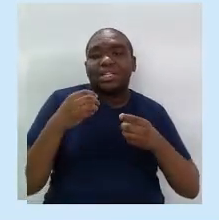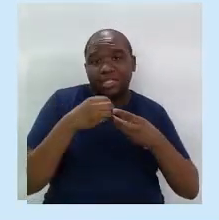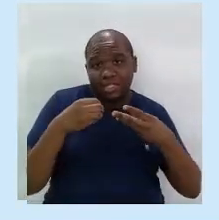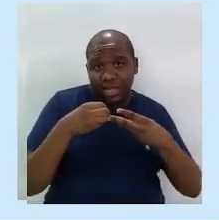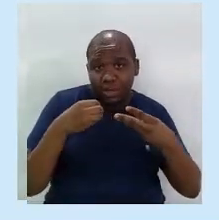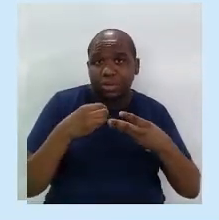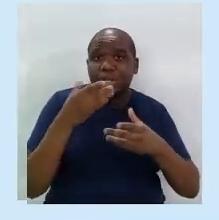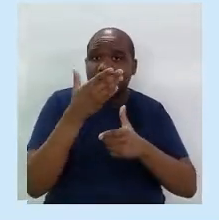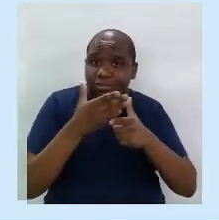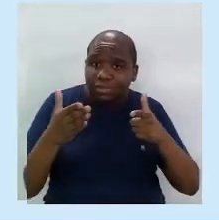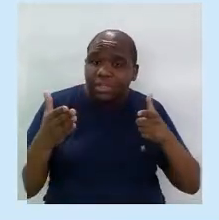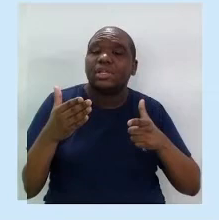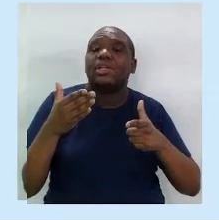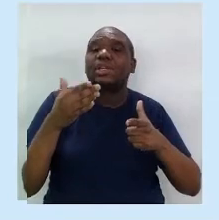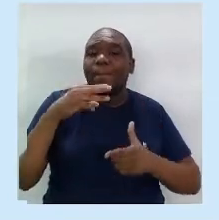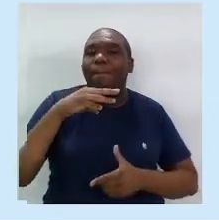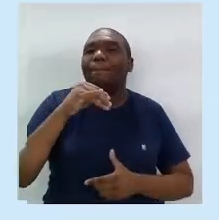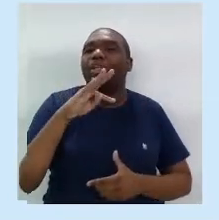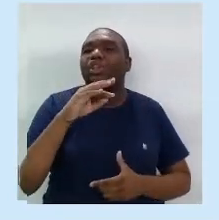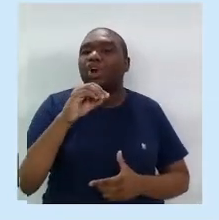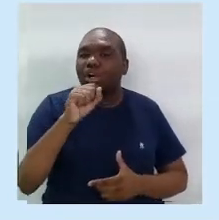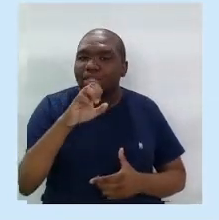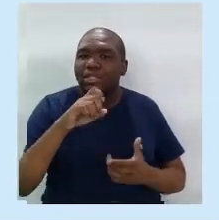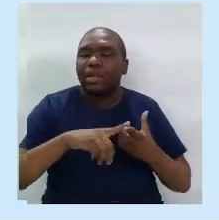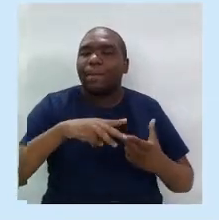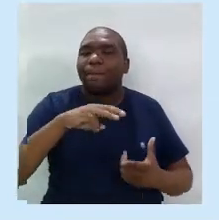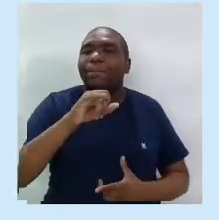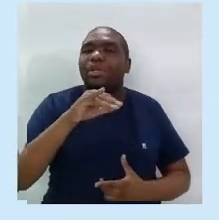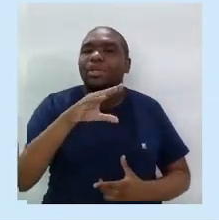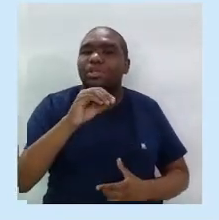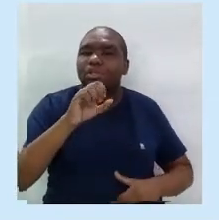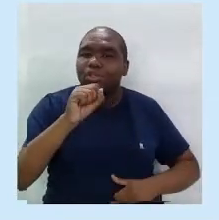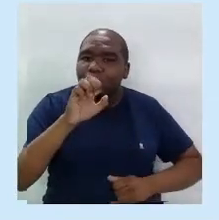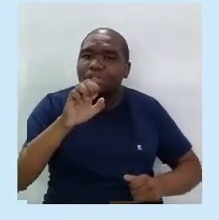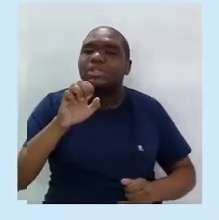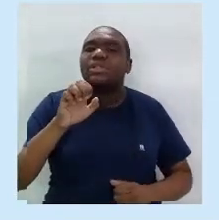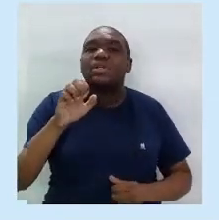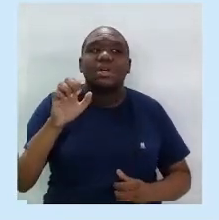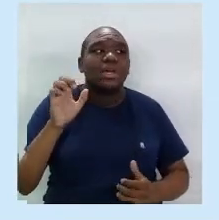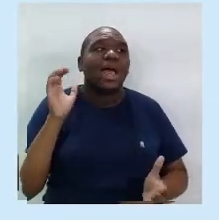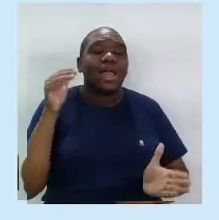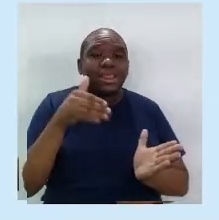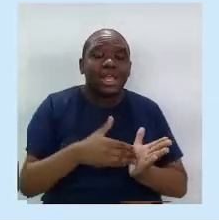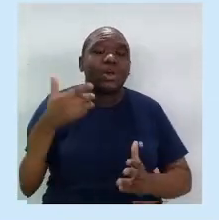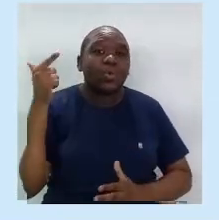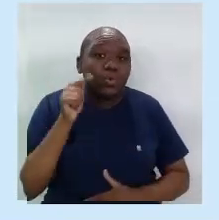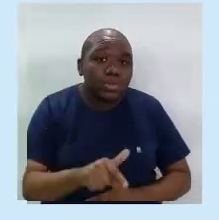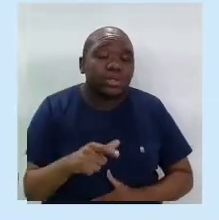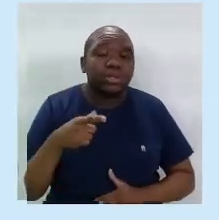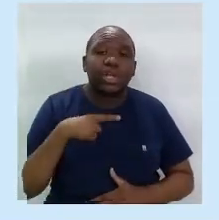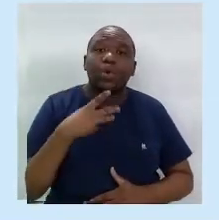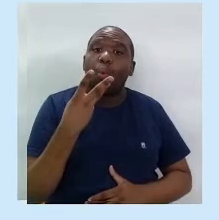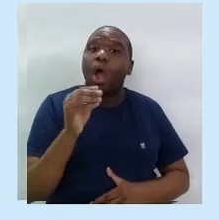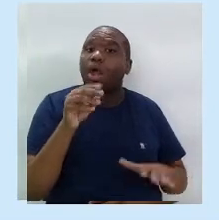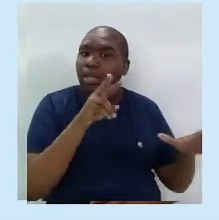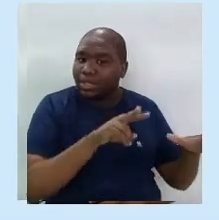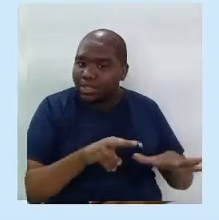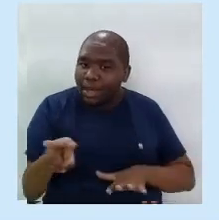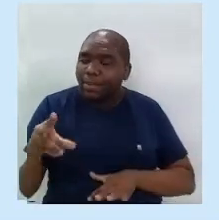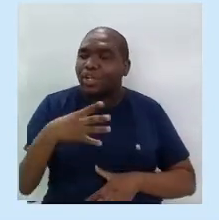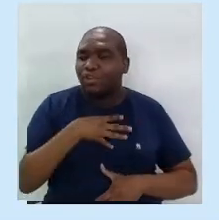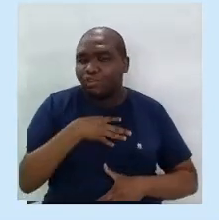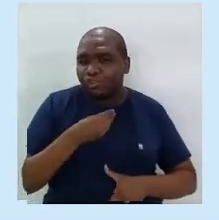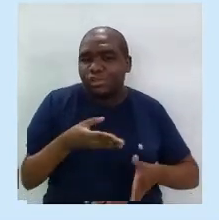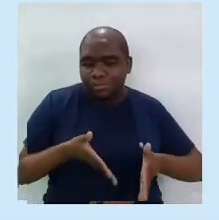dividir através de meiose, de mitose, de vários outros processos, até chegar ali 40 semanas